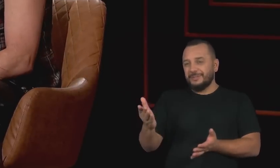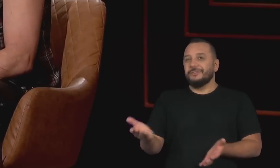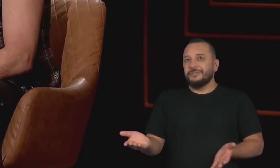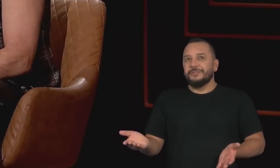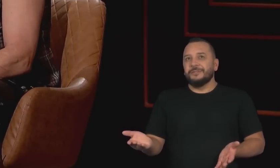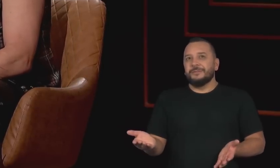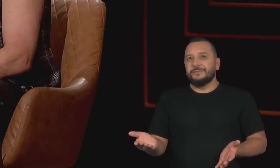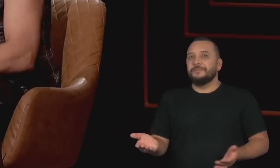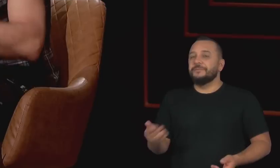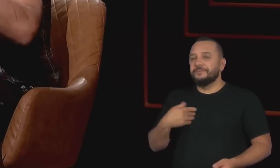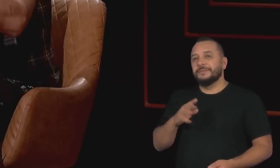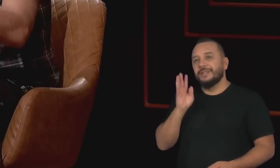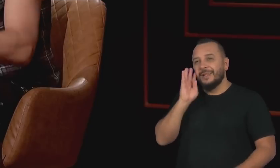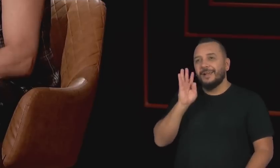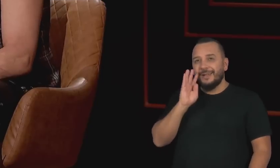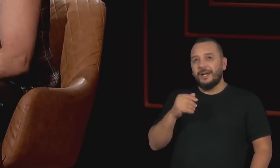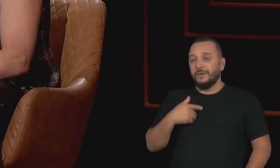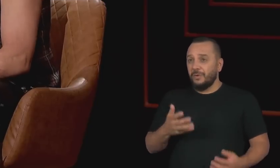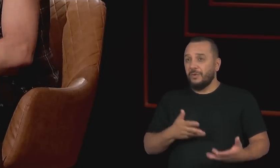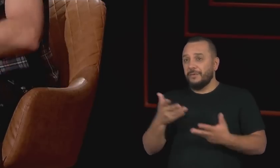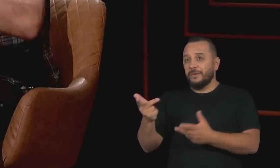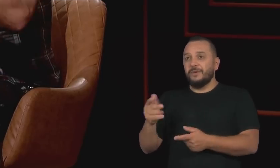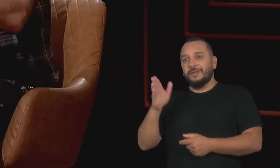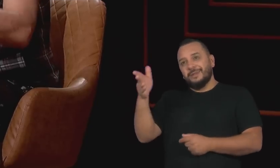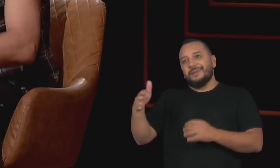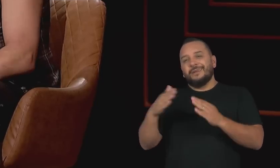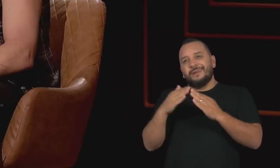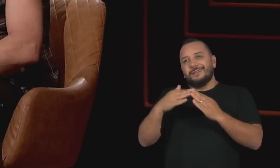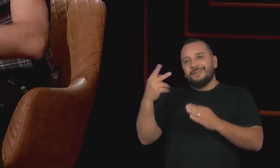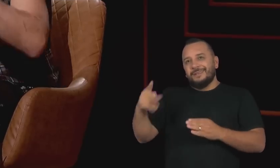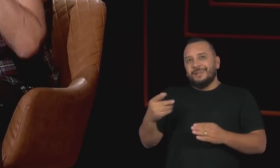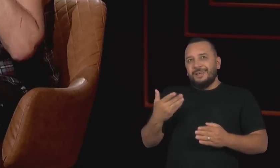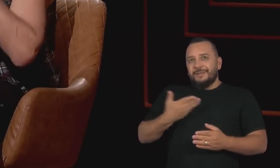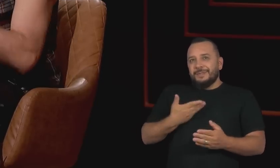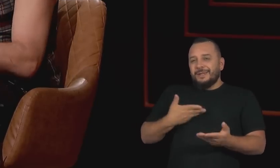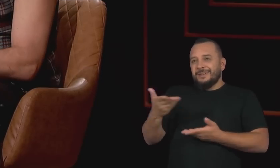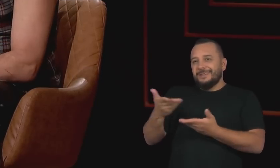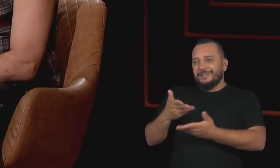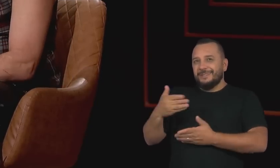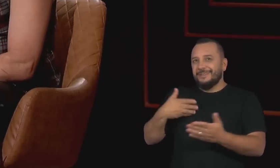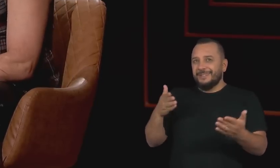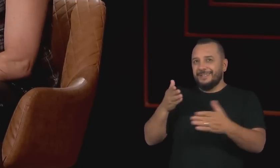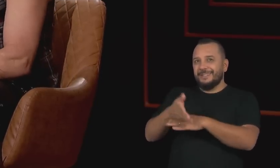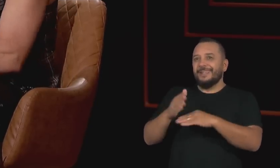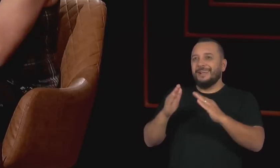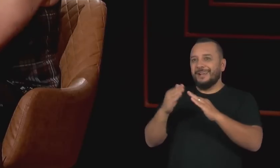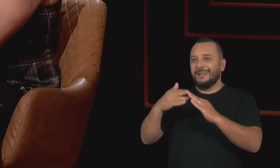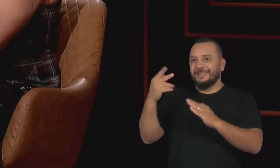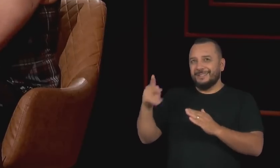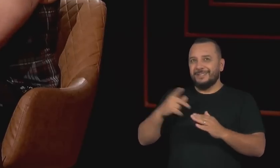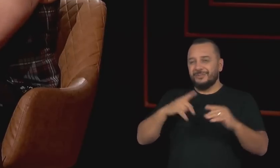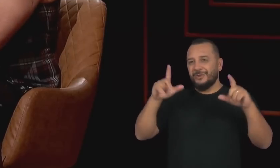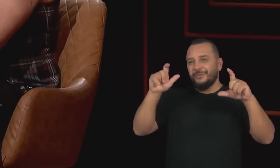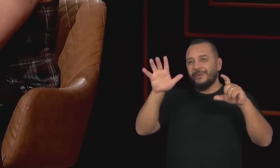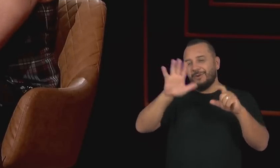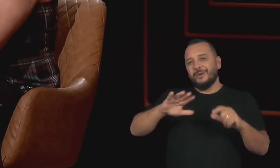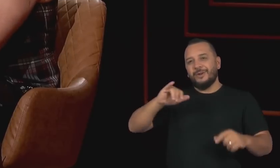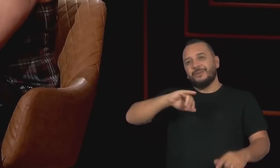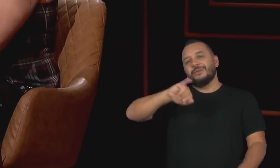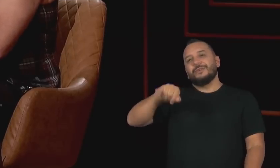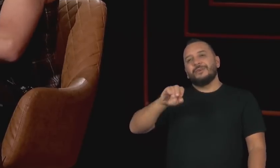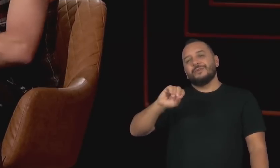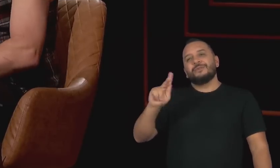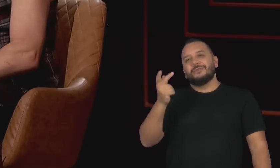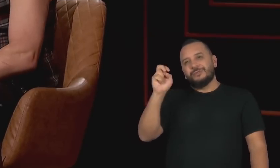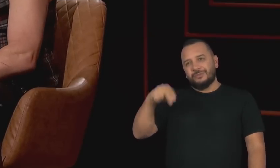Então, foi muito legal, ele me convidou para ir para a casa dele. Aí começou essa amizade, eu me lembro quando eu entrei na casa dele, tinha uma foto do John Lennon na frente da